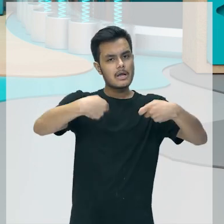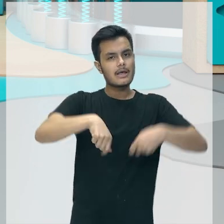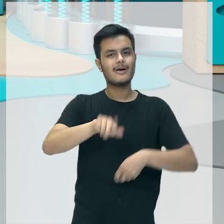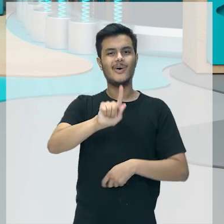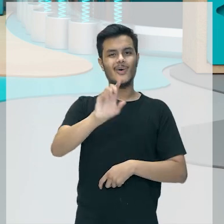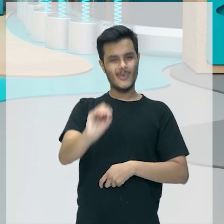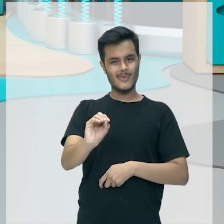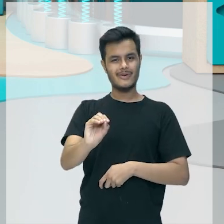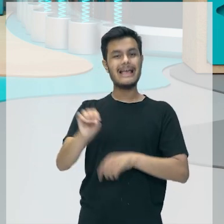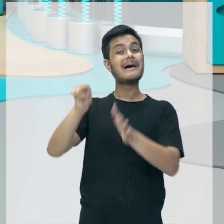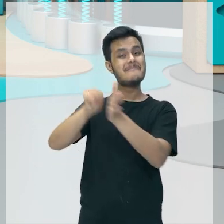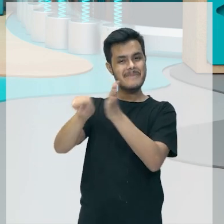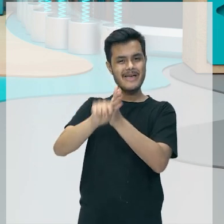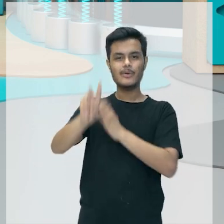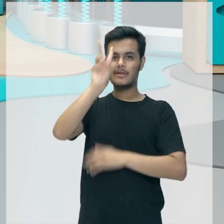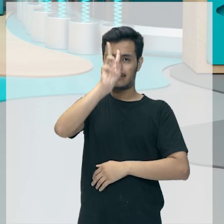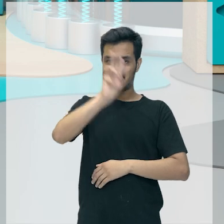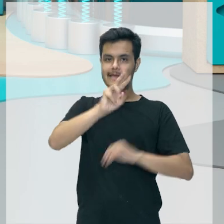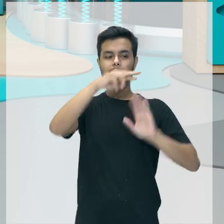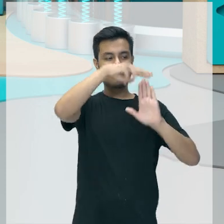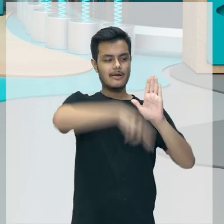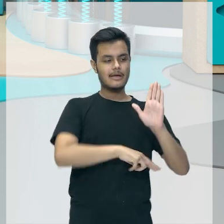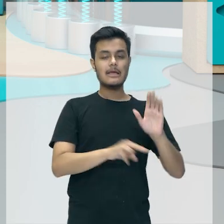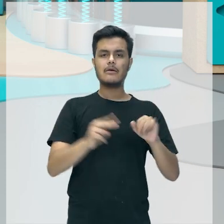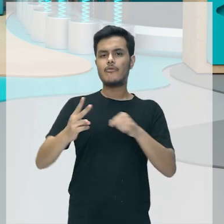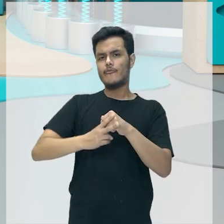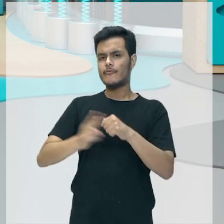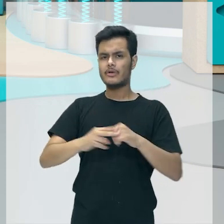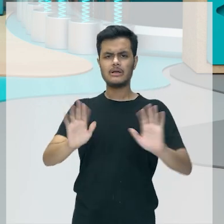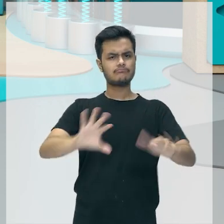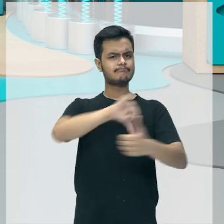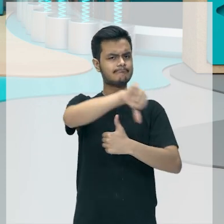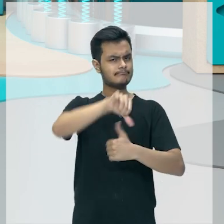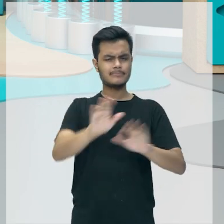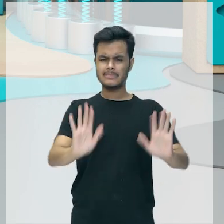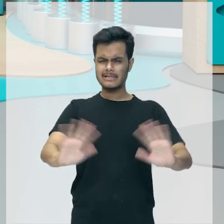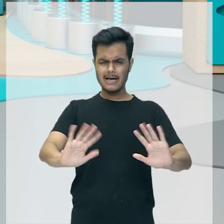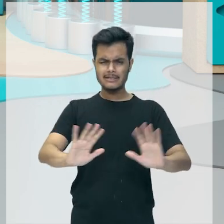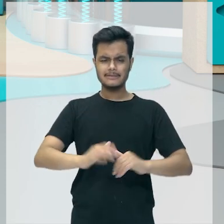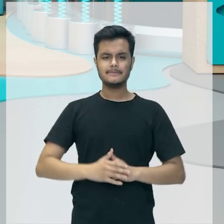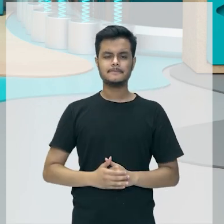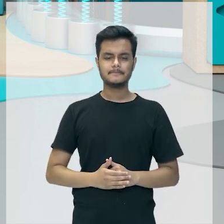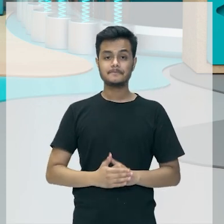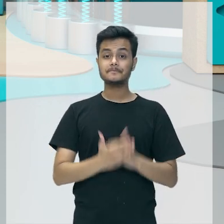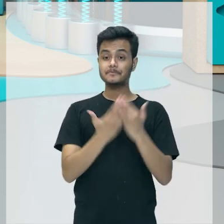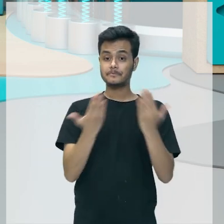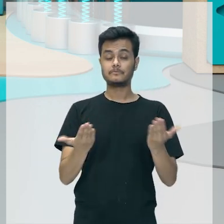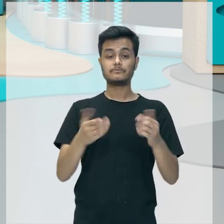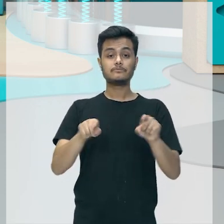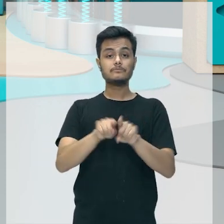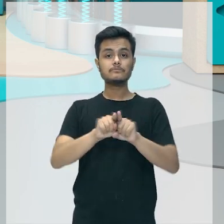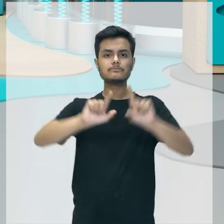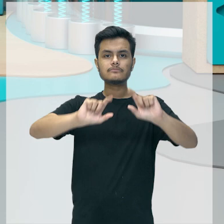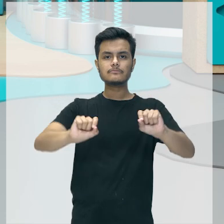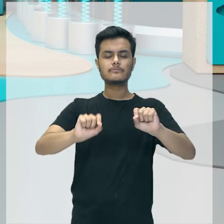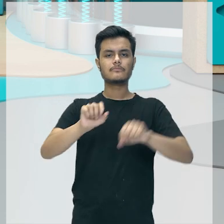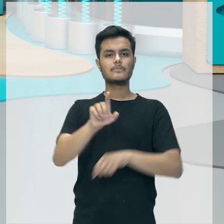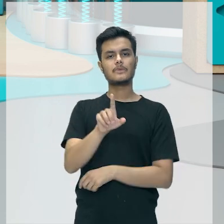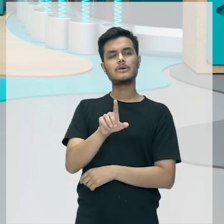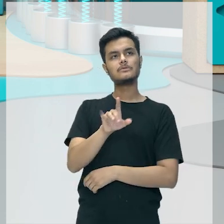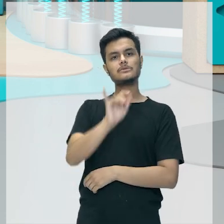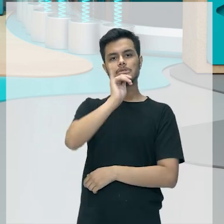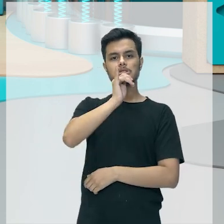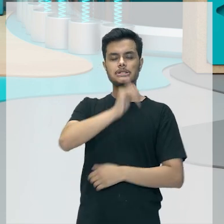né, o verbo não é modificado, ok? Agora eu tenho aqui, did